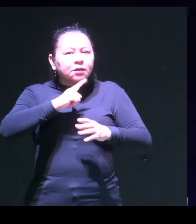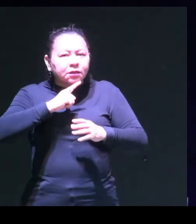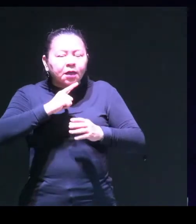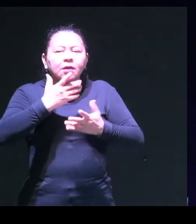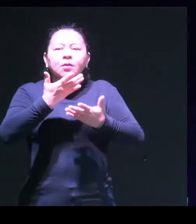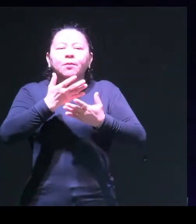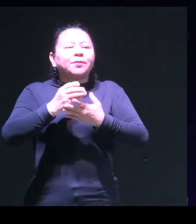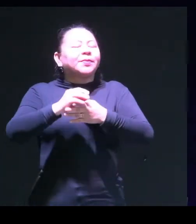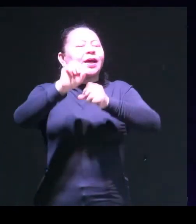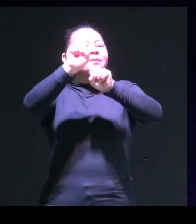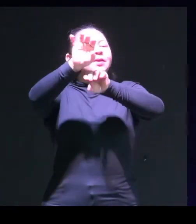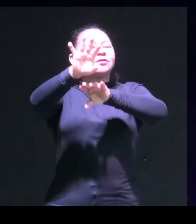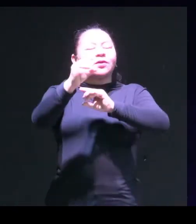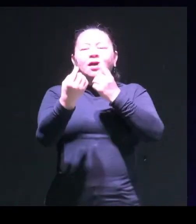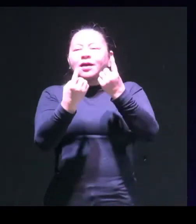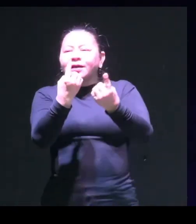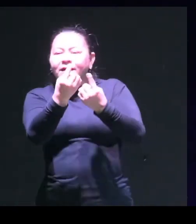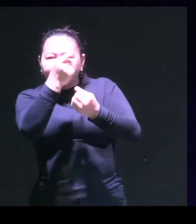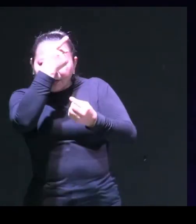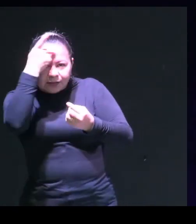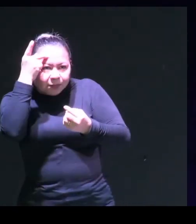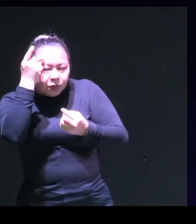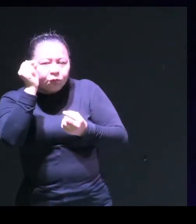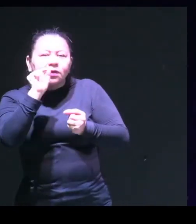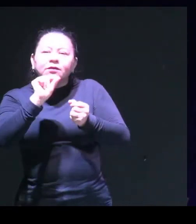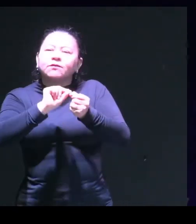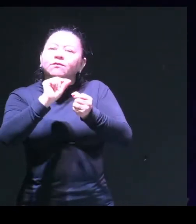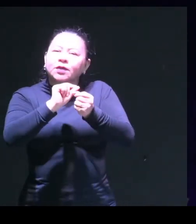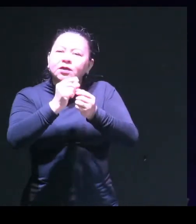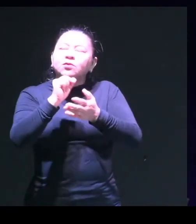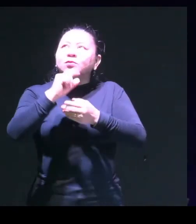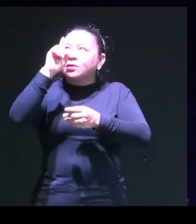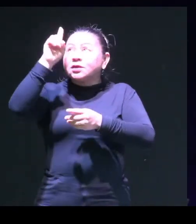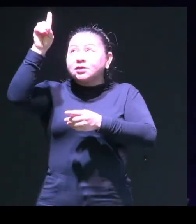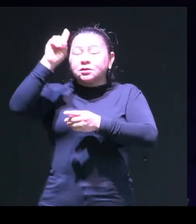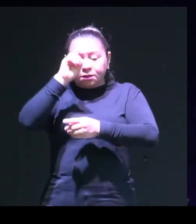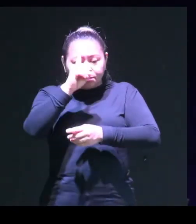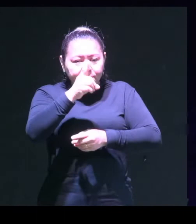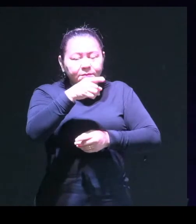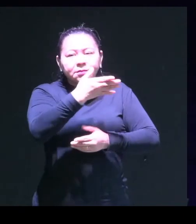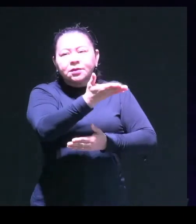retribuir a cada um segundo as suas obras.